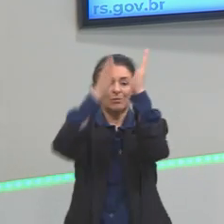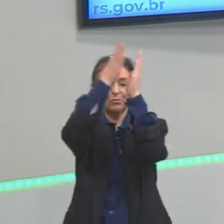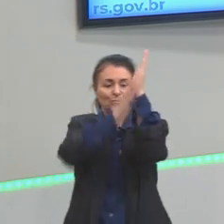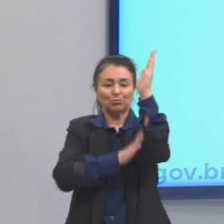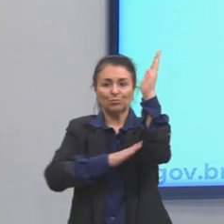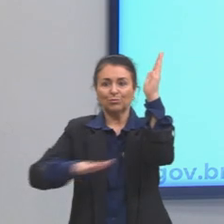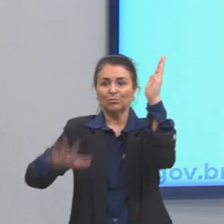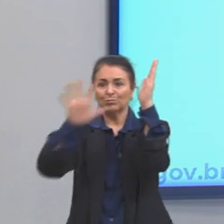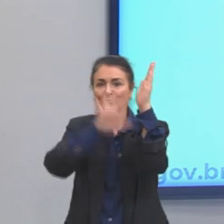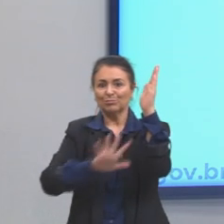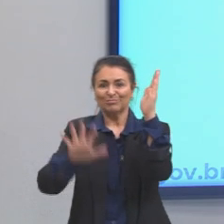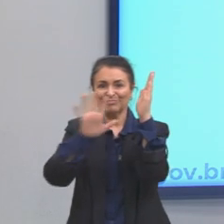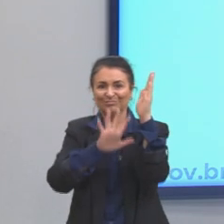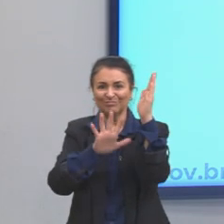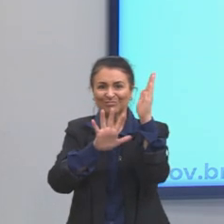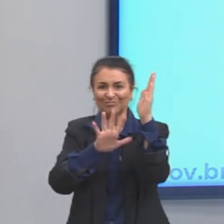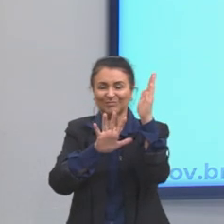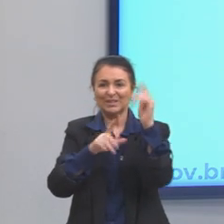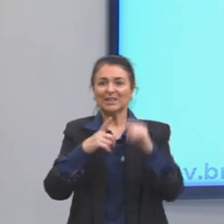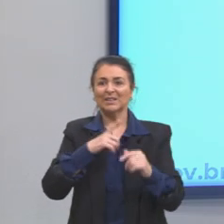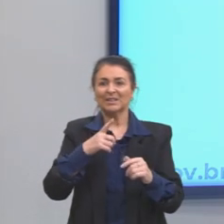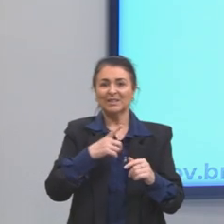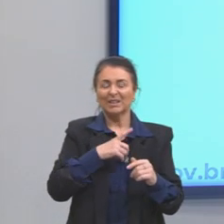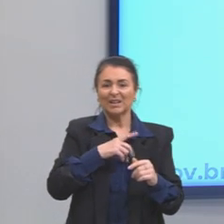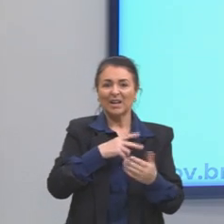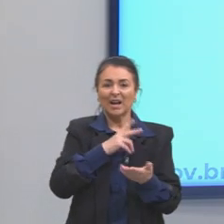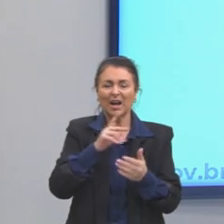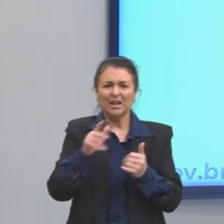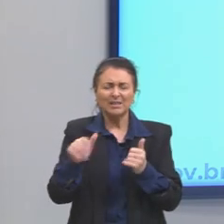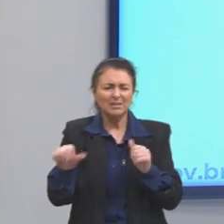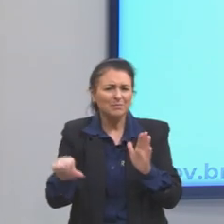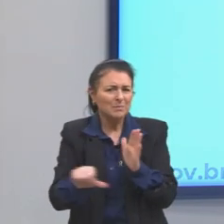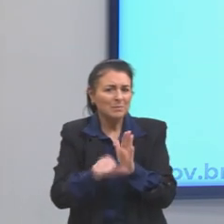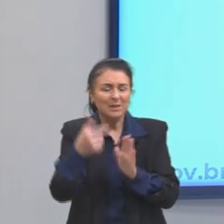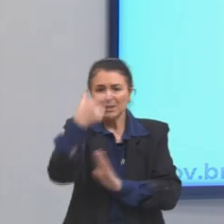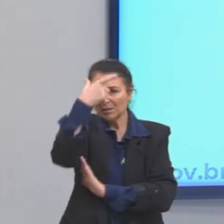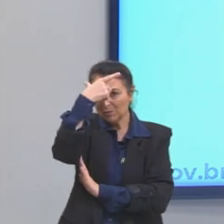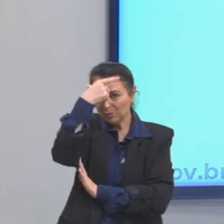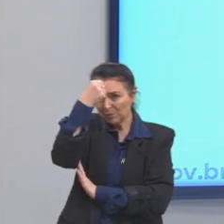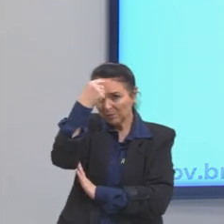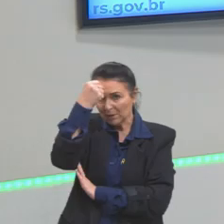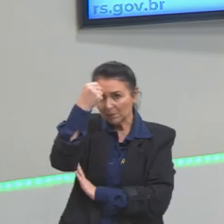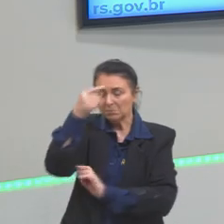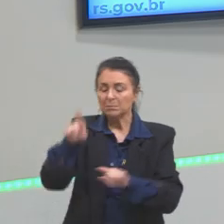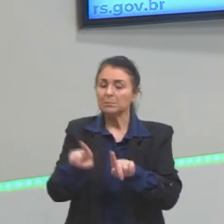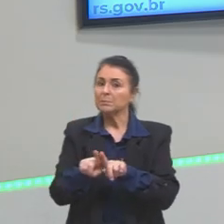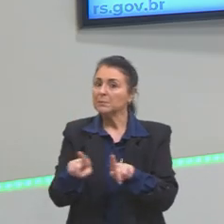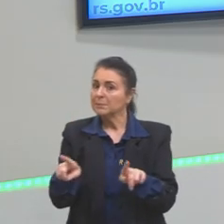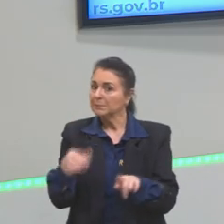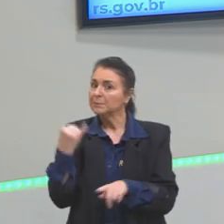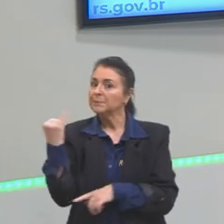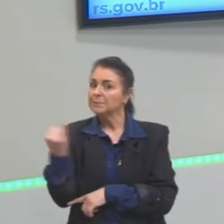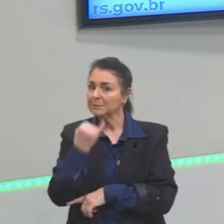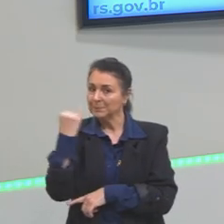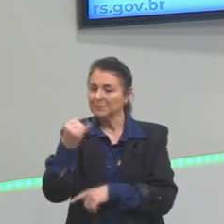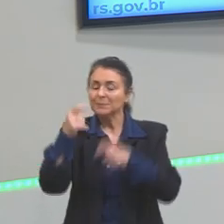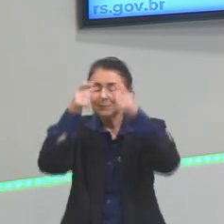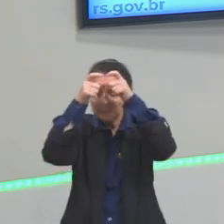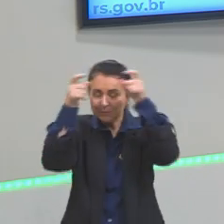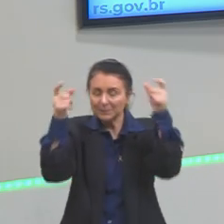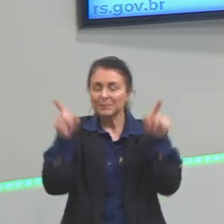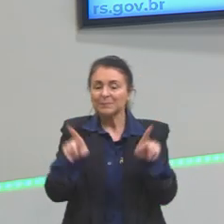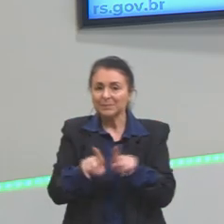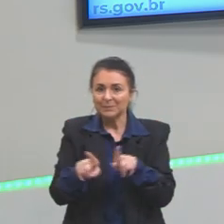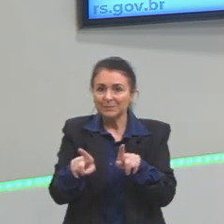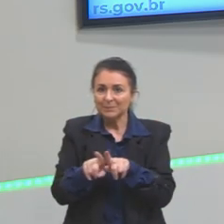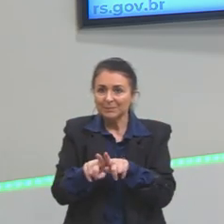conhecimento tem início aqui com o trivium e quadrivium eu as primeiras universidades mais que são importantíssimos são importantíssimos para o conhecimento